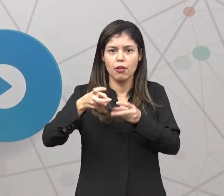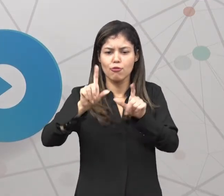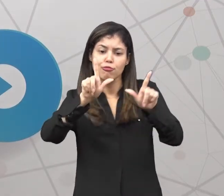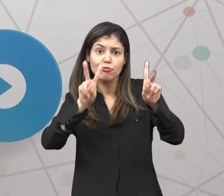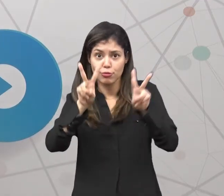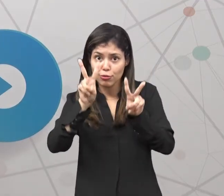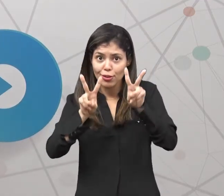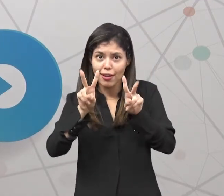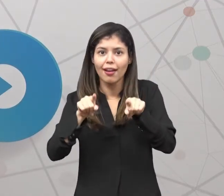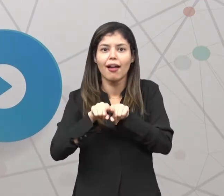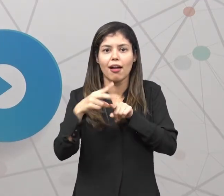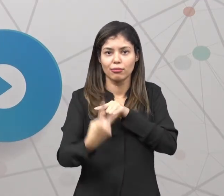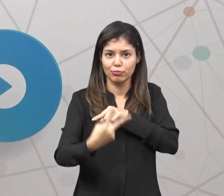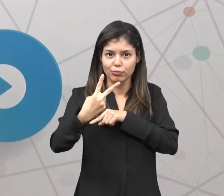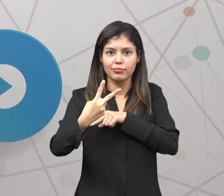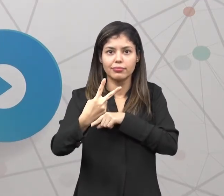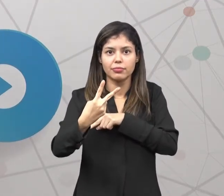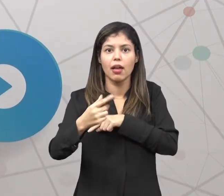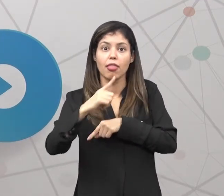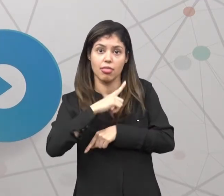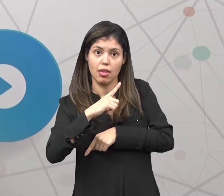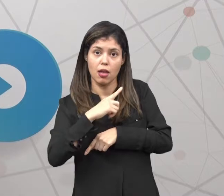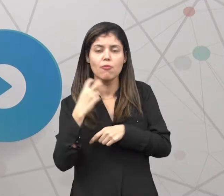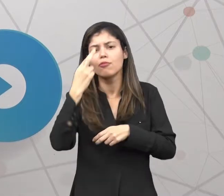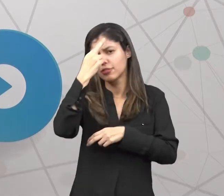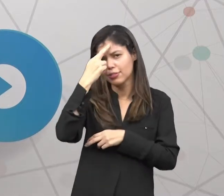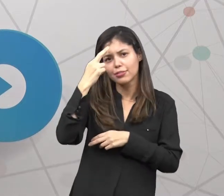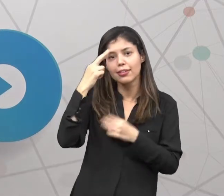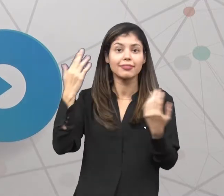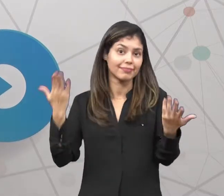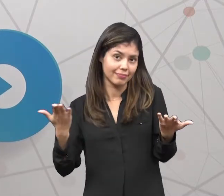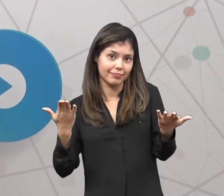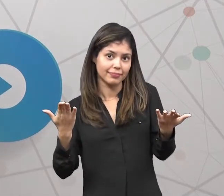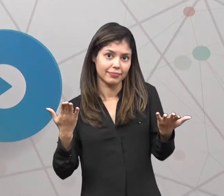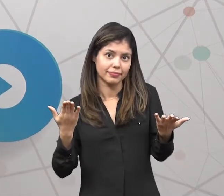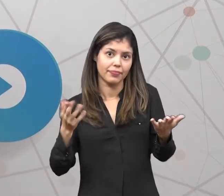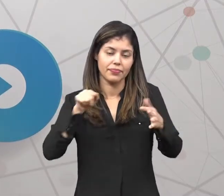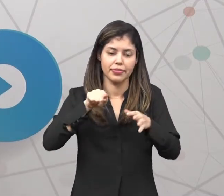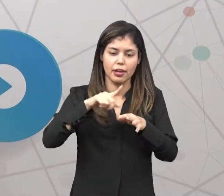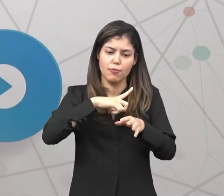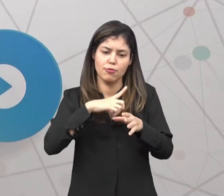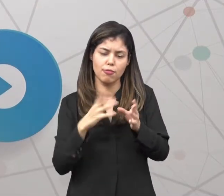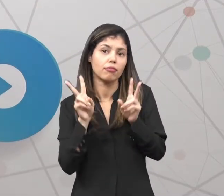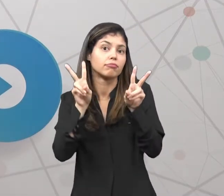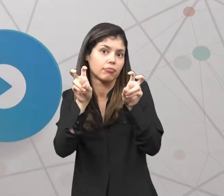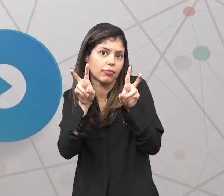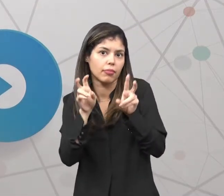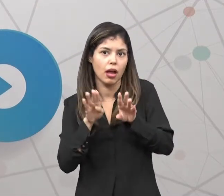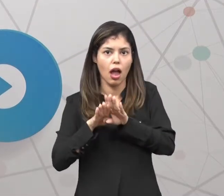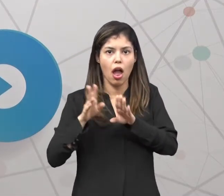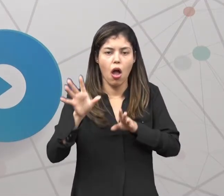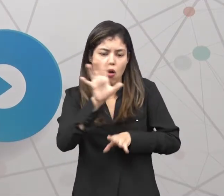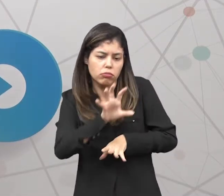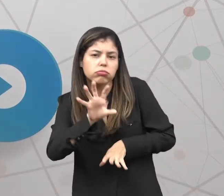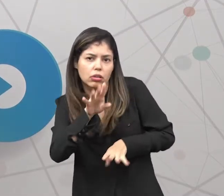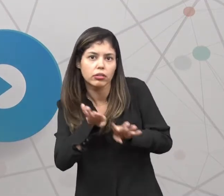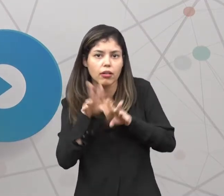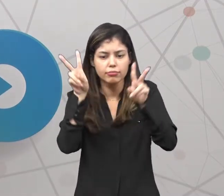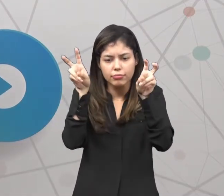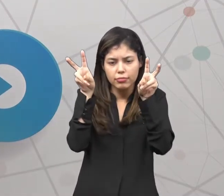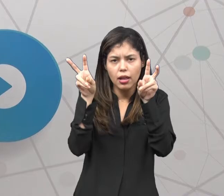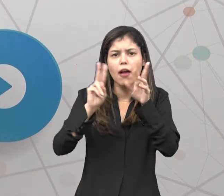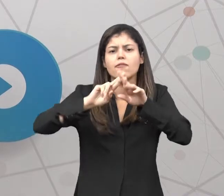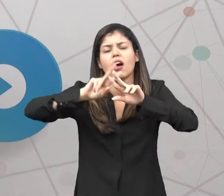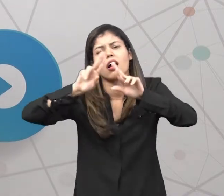quadrinhos, a gente teve uma história, né? Nós tivemos uma história, nós tivemos um assunto, tivemos uma situação que dá para você